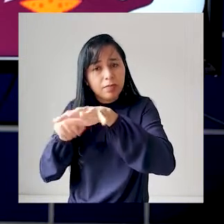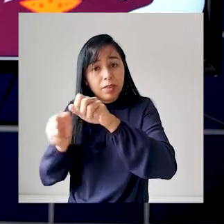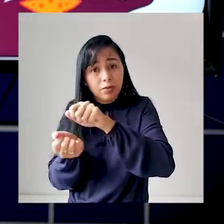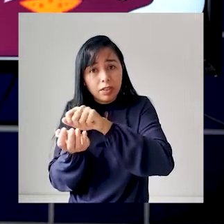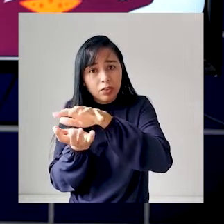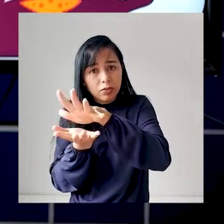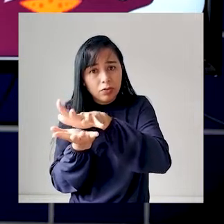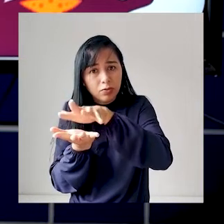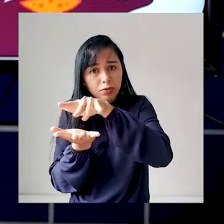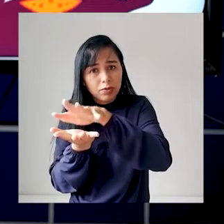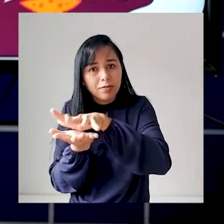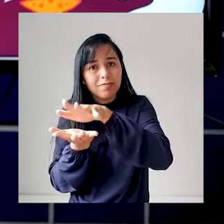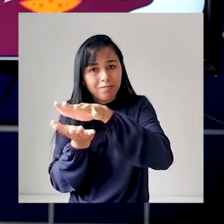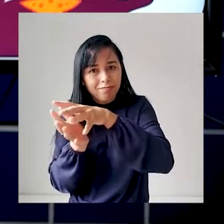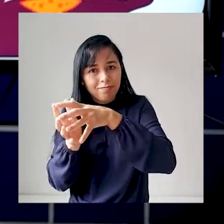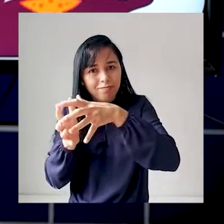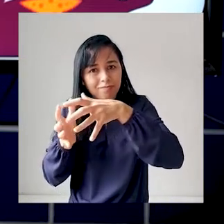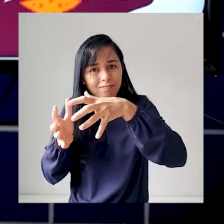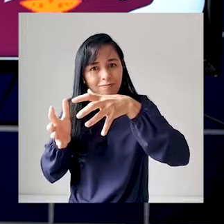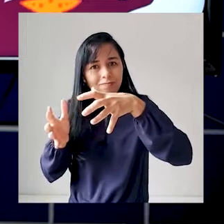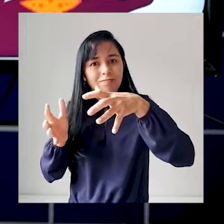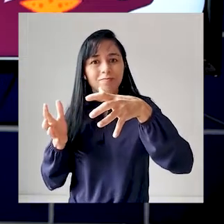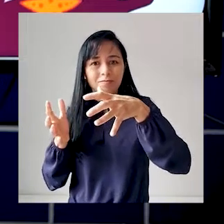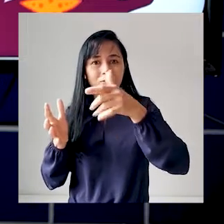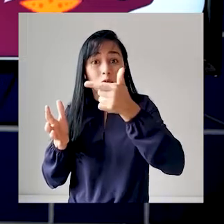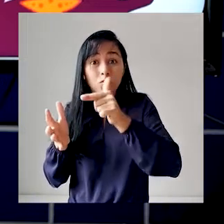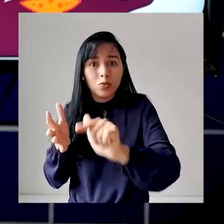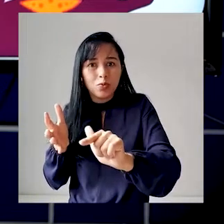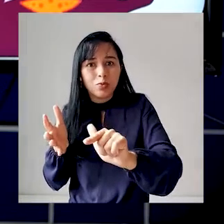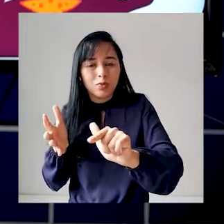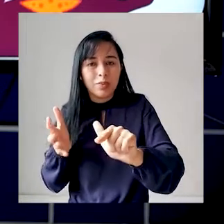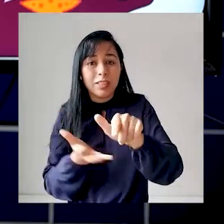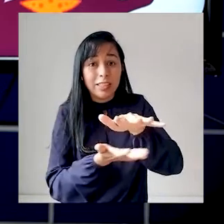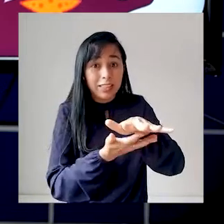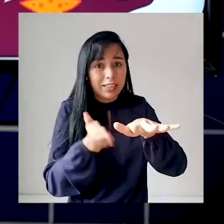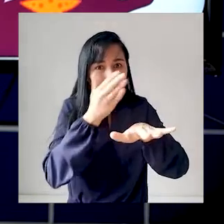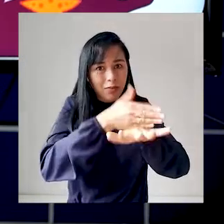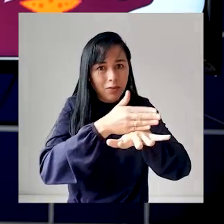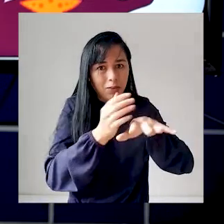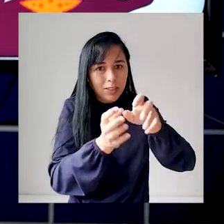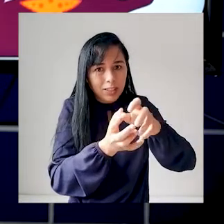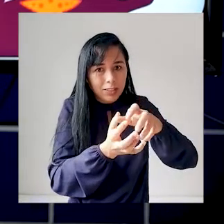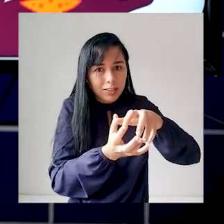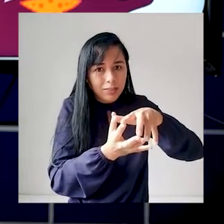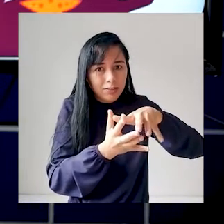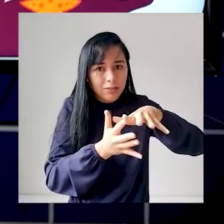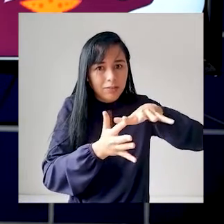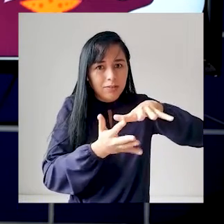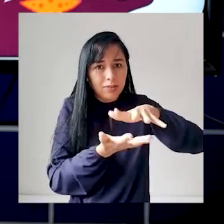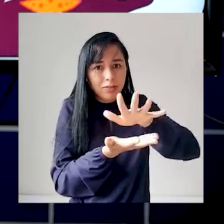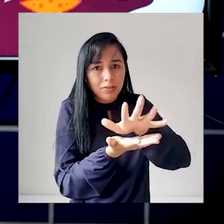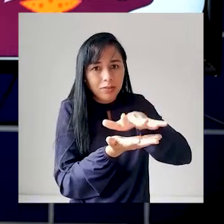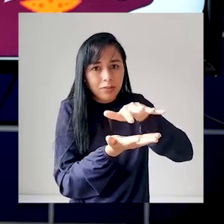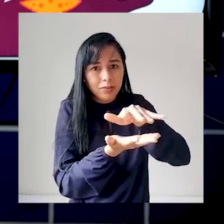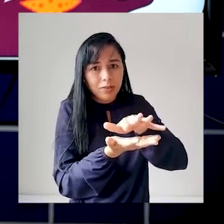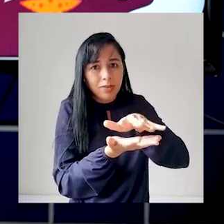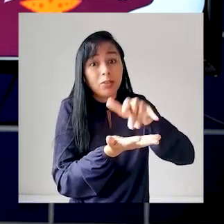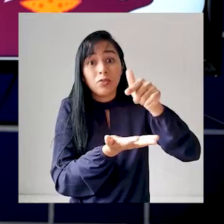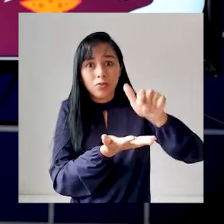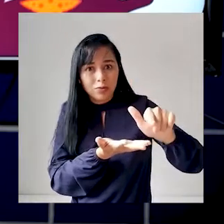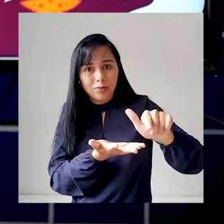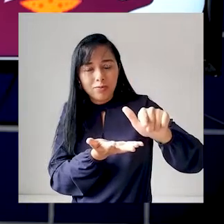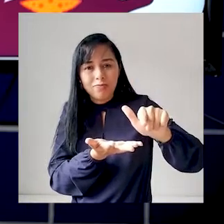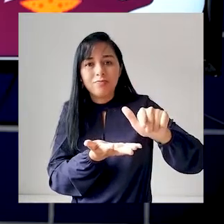dois pedaços que teriam uma capacidade de reproduzir-se de forma